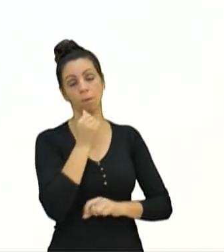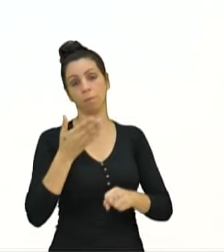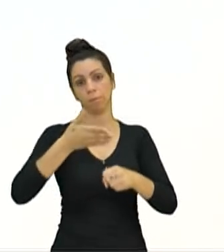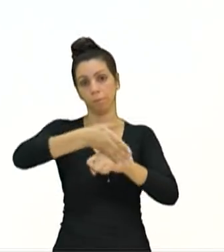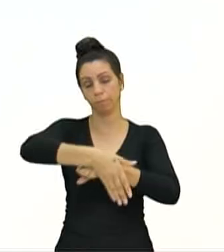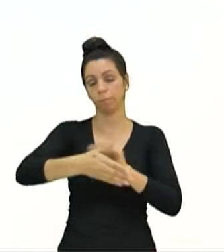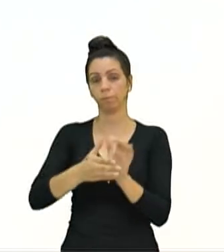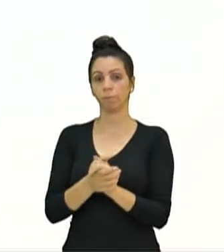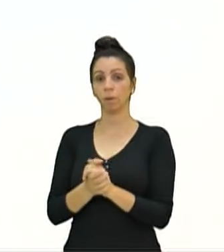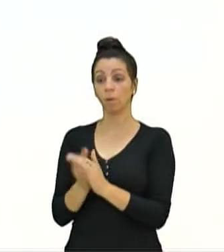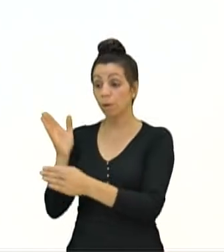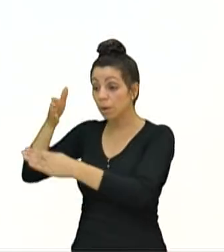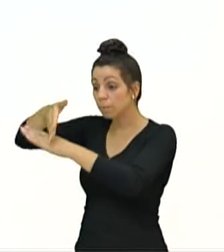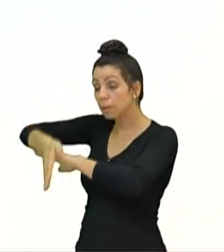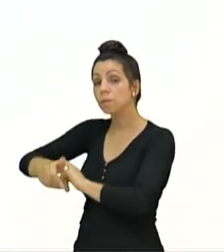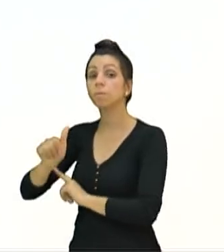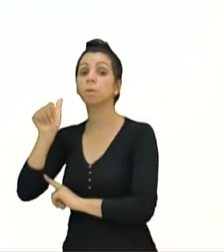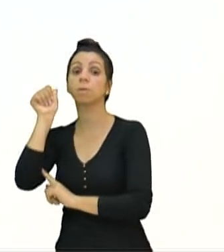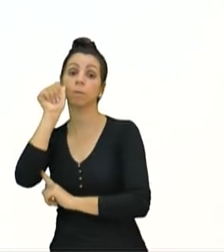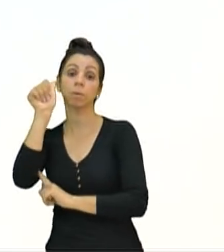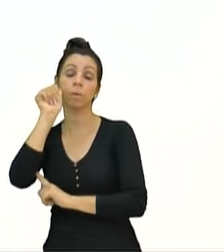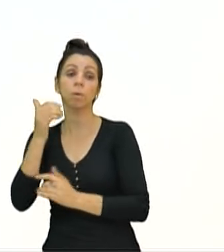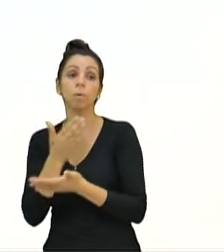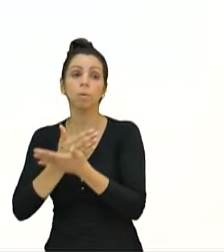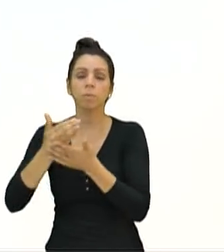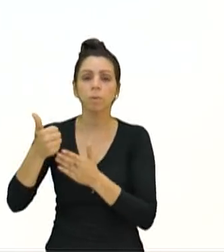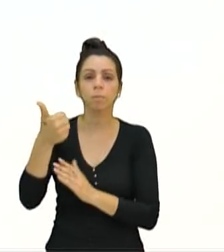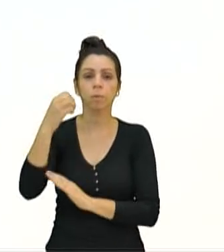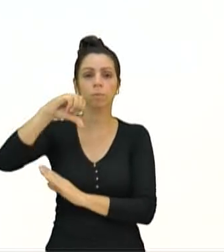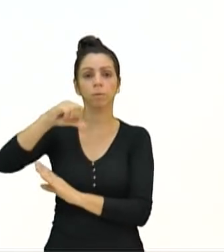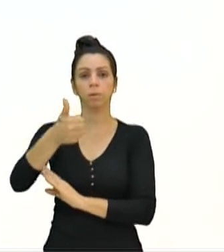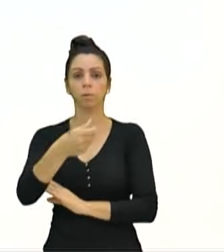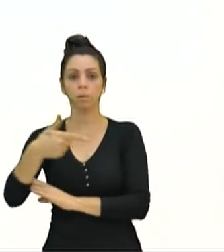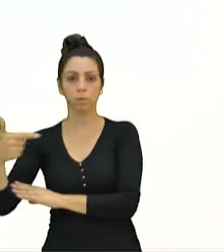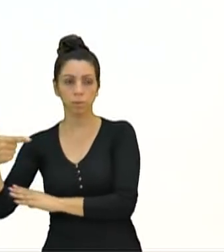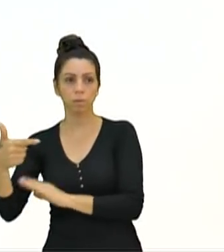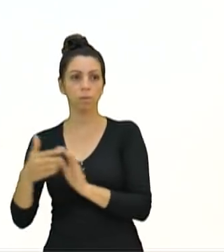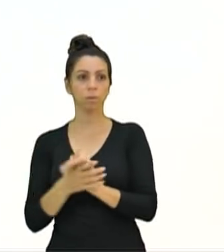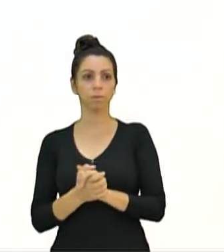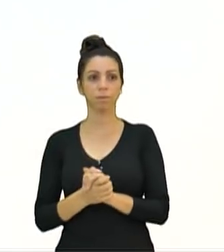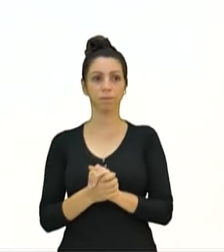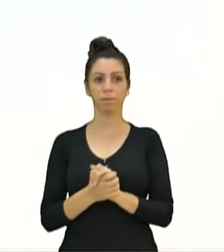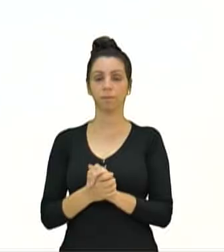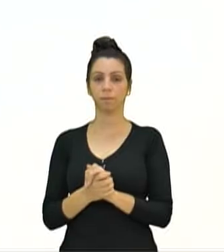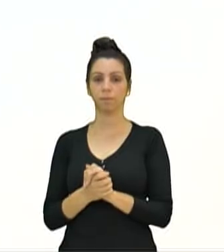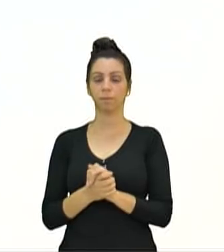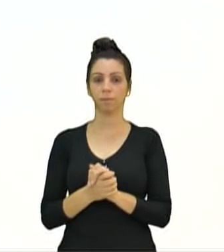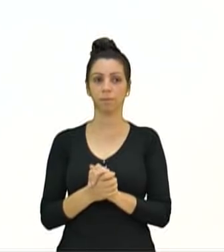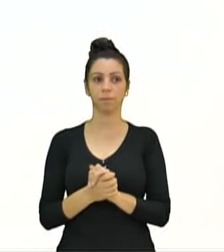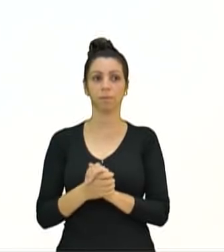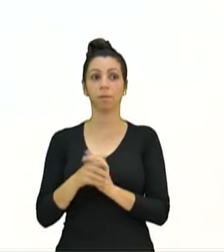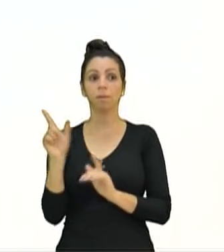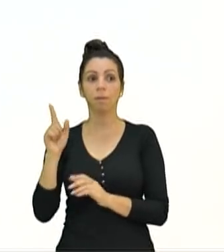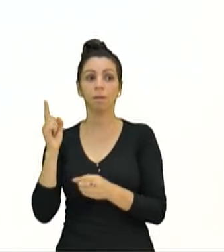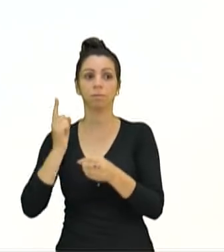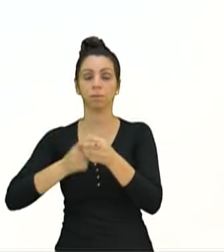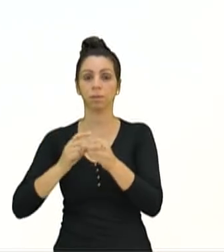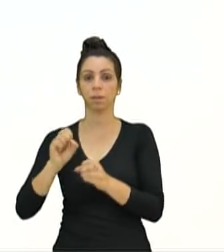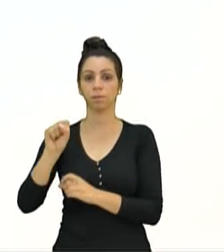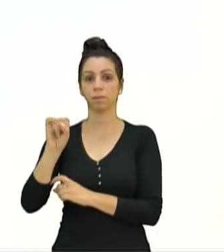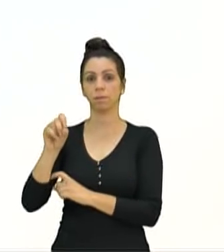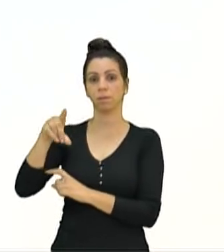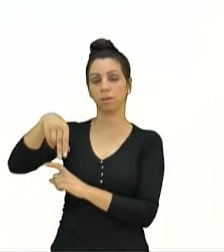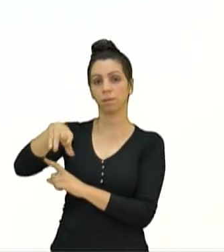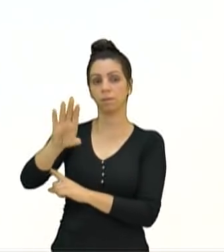participação feminina iniciou em 1912, em Estocolmo. Em Sydney, 2000, a prova de